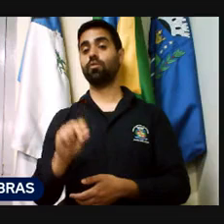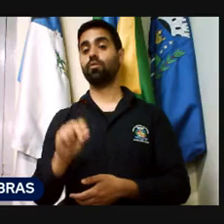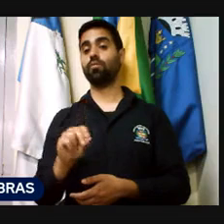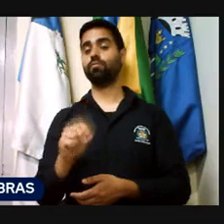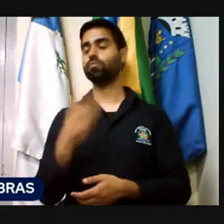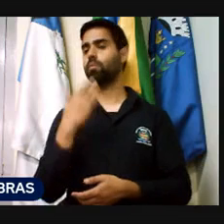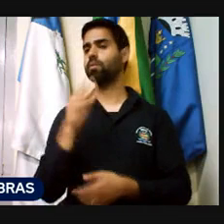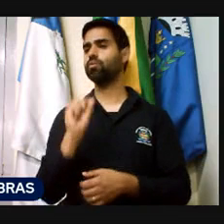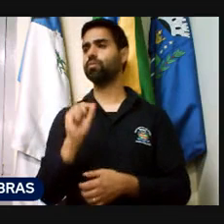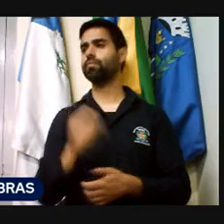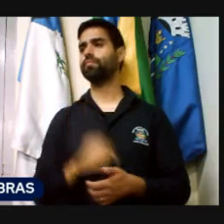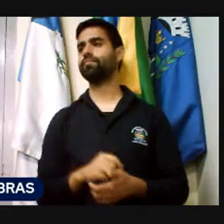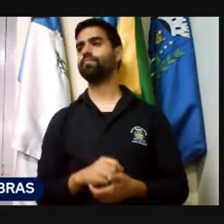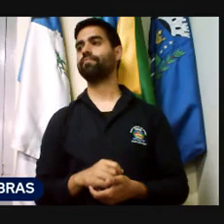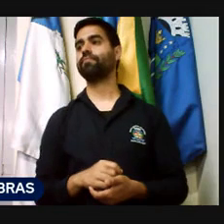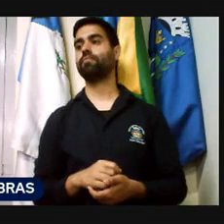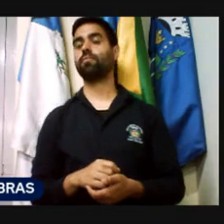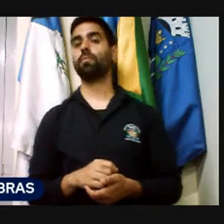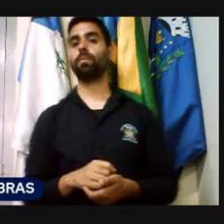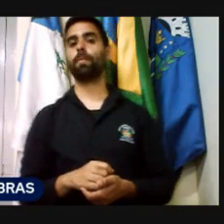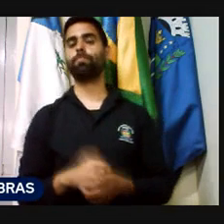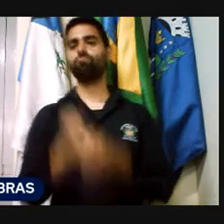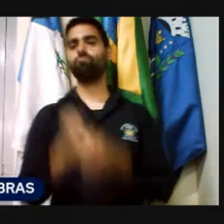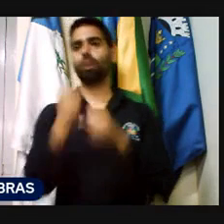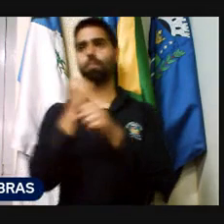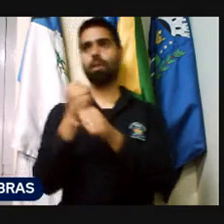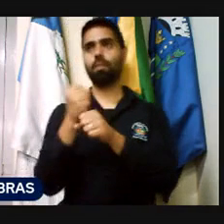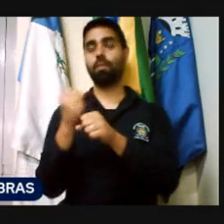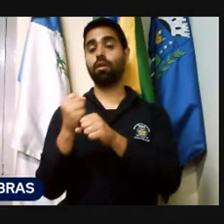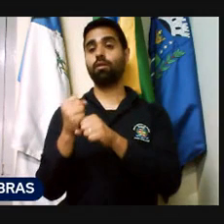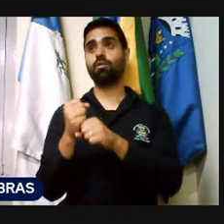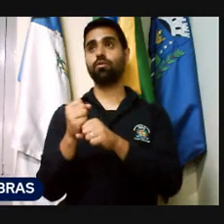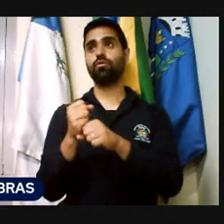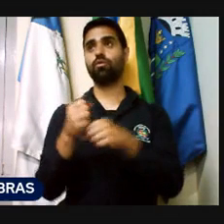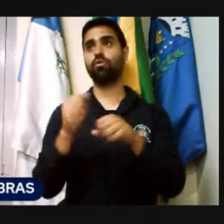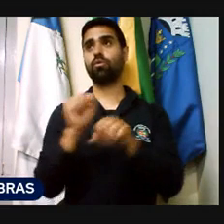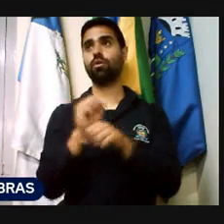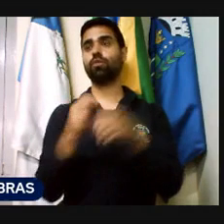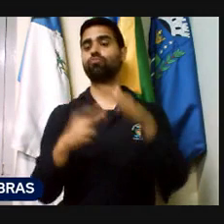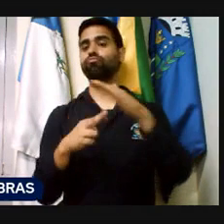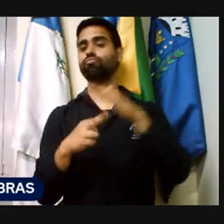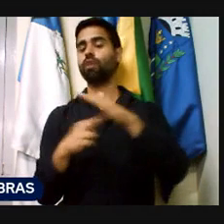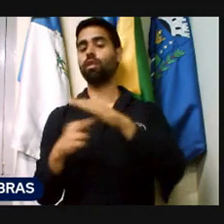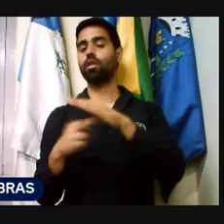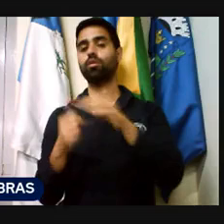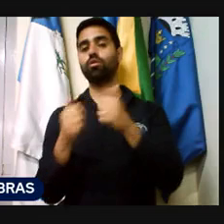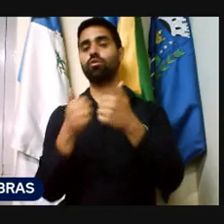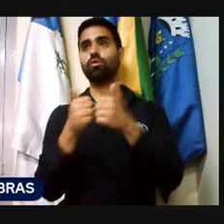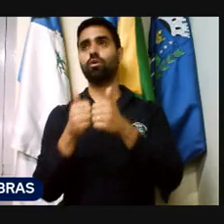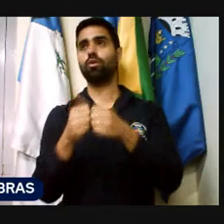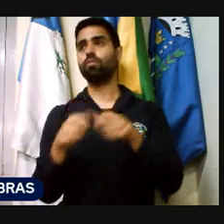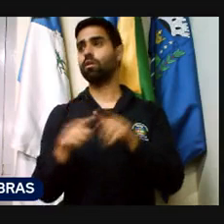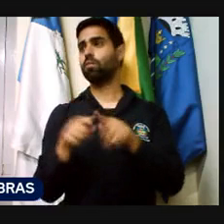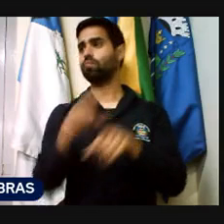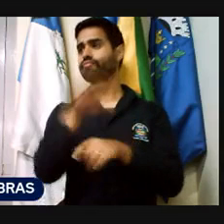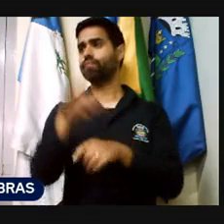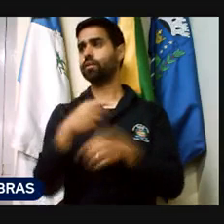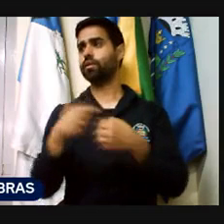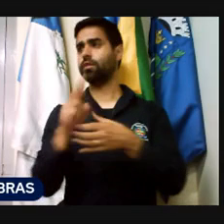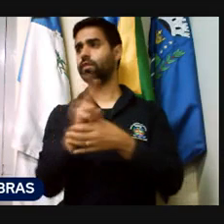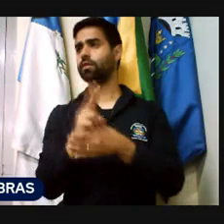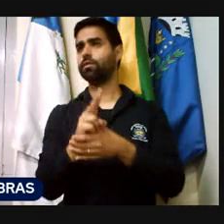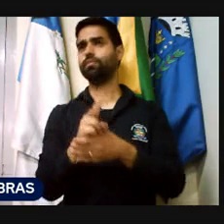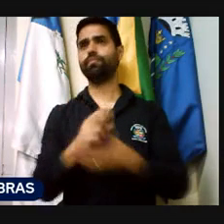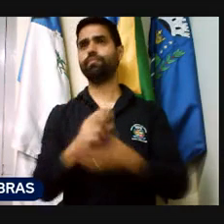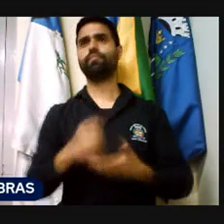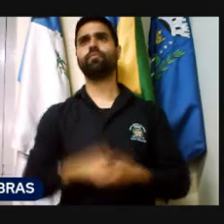solicitando que se segue. Reforma nos pontos de ônibus de metal localizados em vários locais do centro e arredores da cidade. Fui